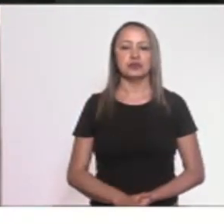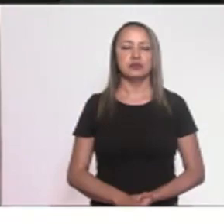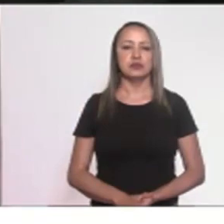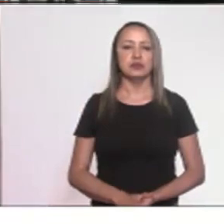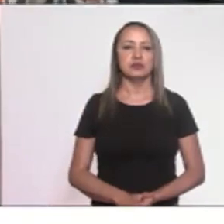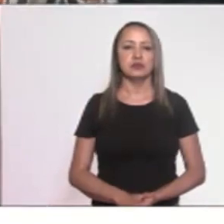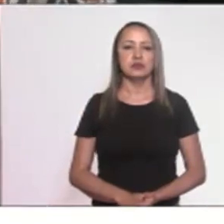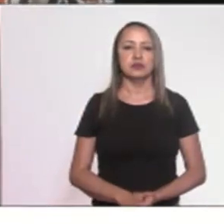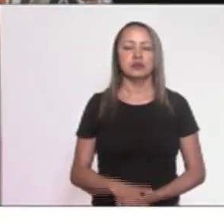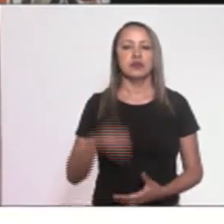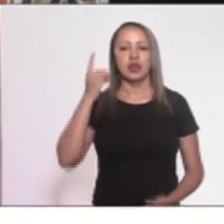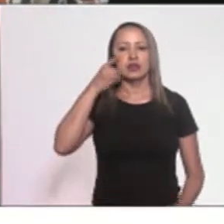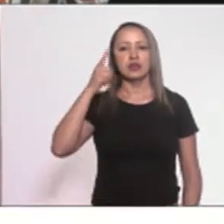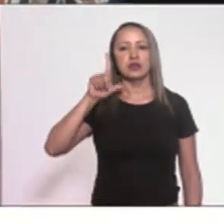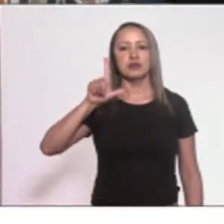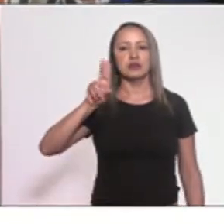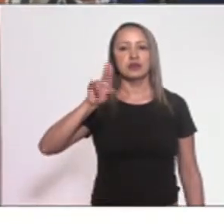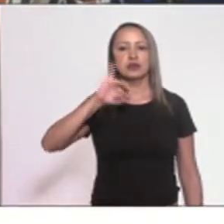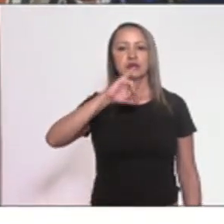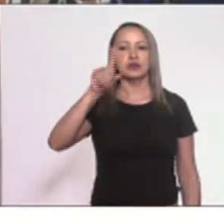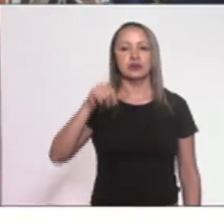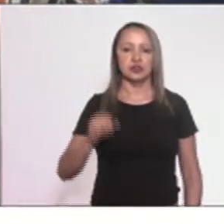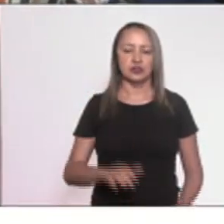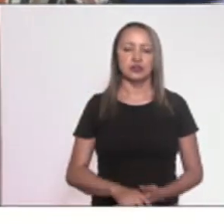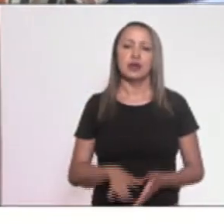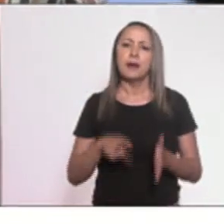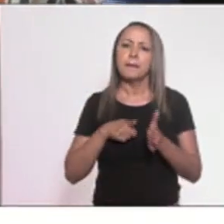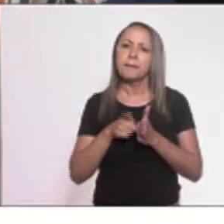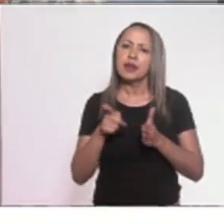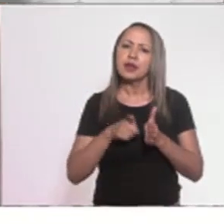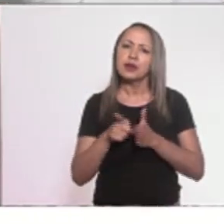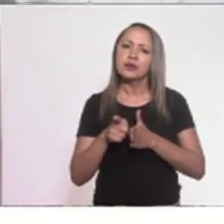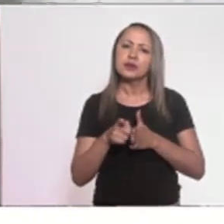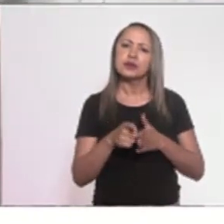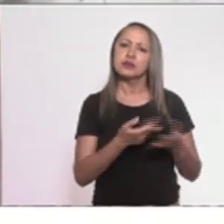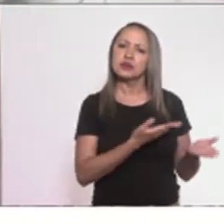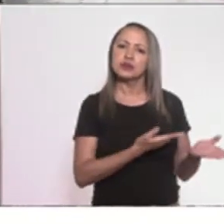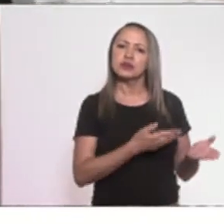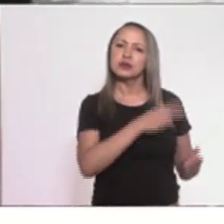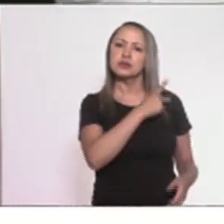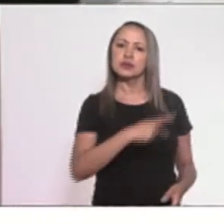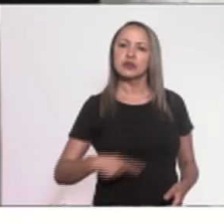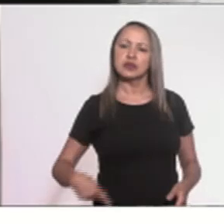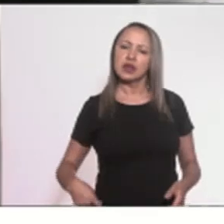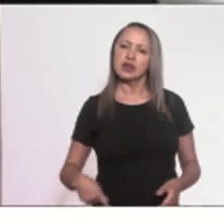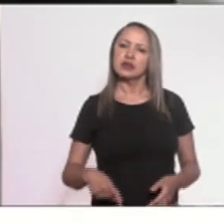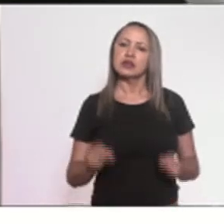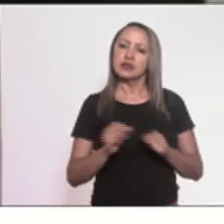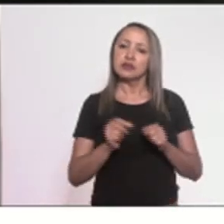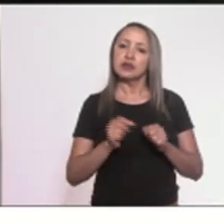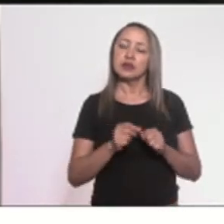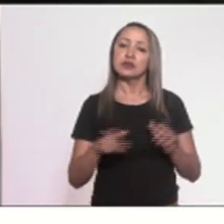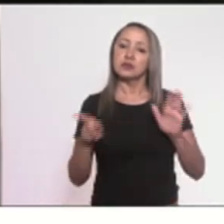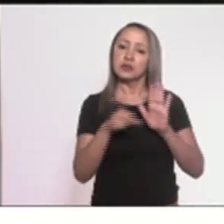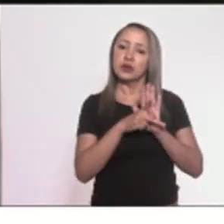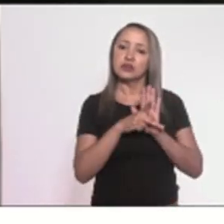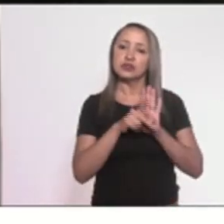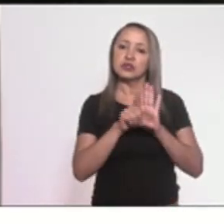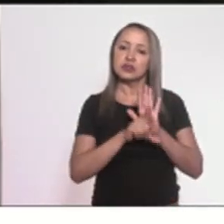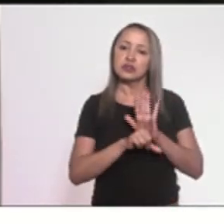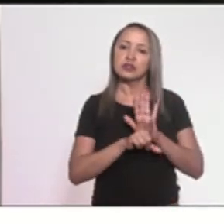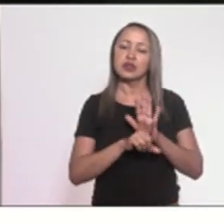presidente. Deputado Luiz. Só uma pergunta a Vossa Excelência, que é autor do projeto, que teve